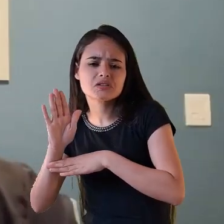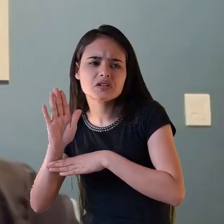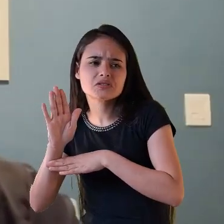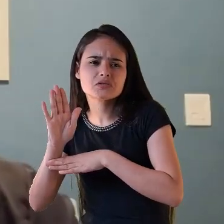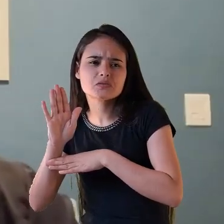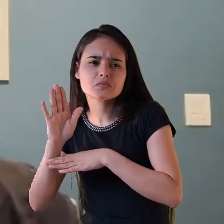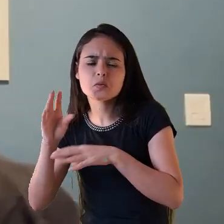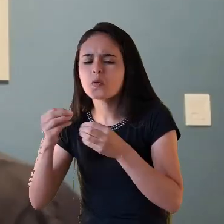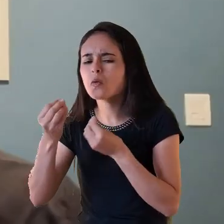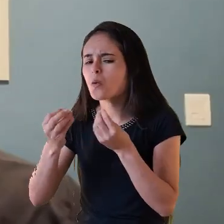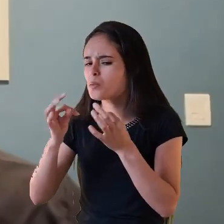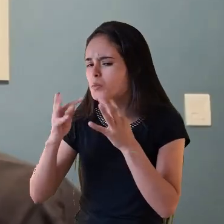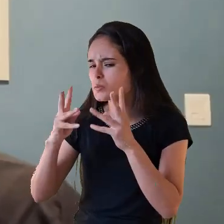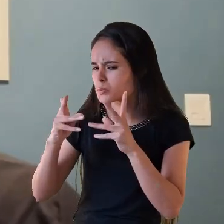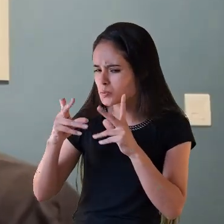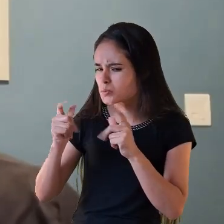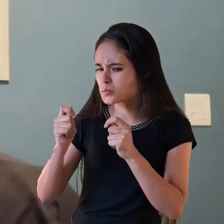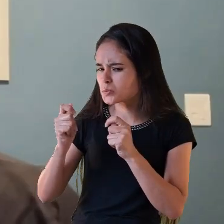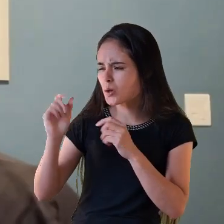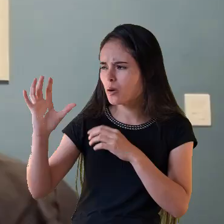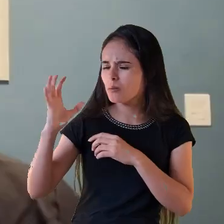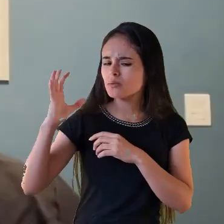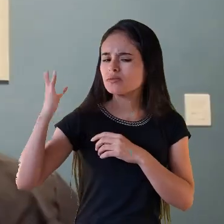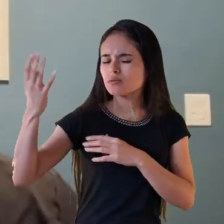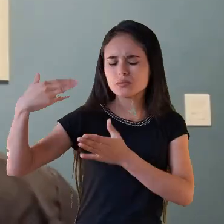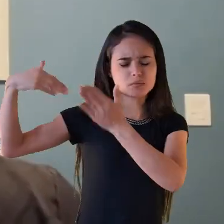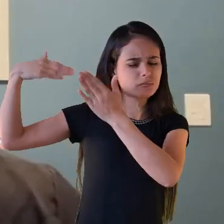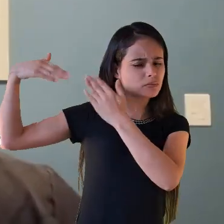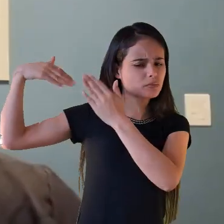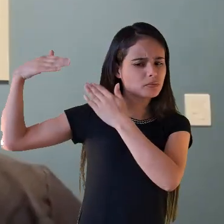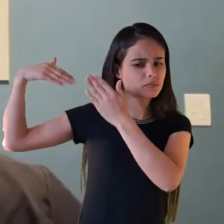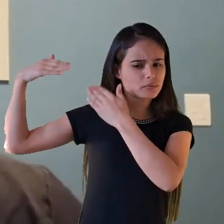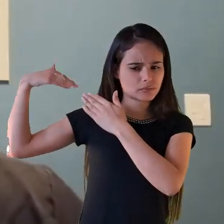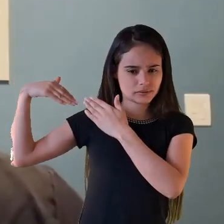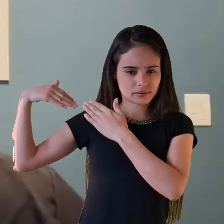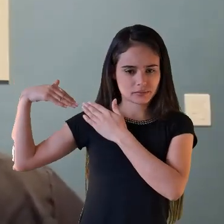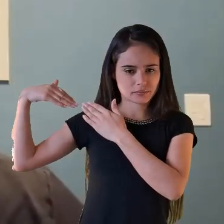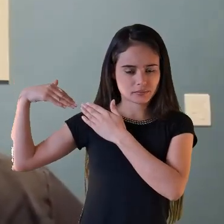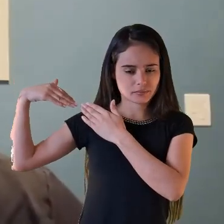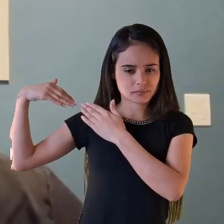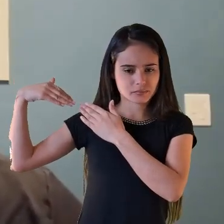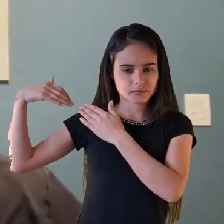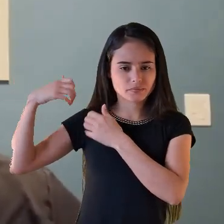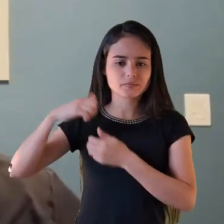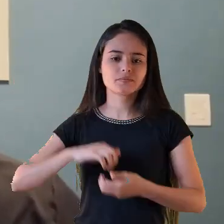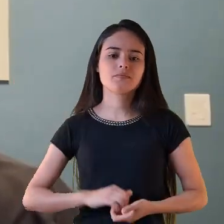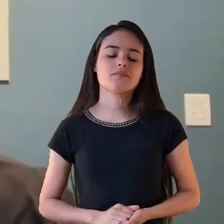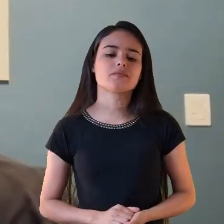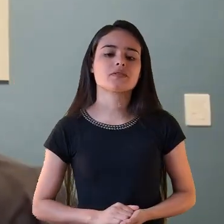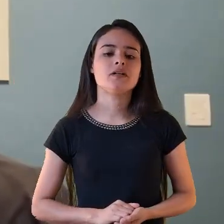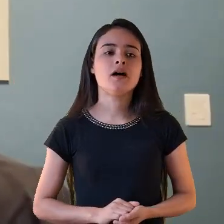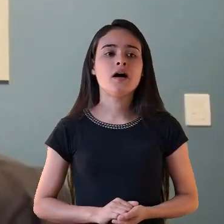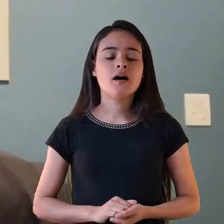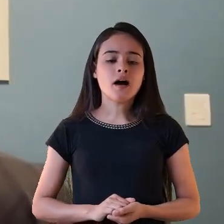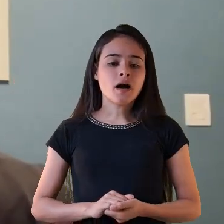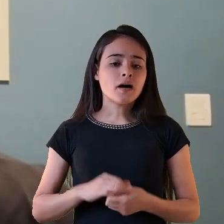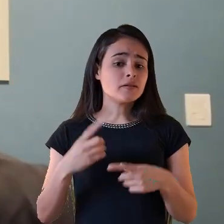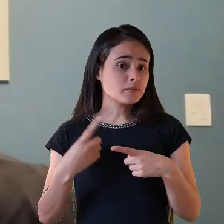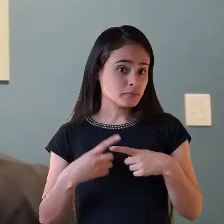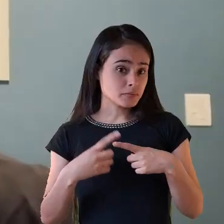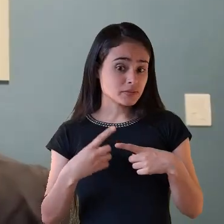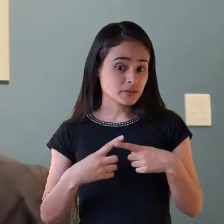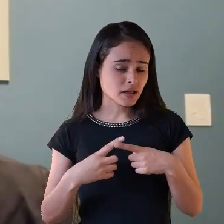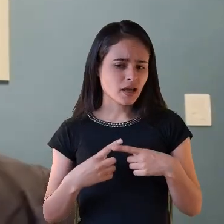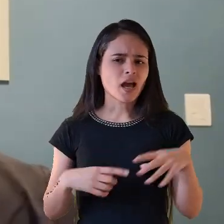população negra é mais da metade da população, mas ela não lidera nenhum dos postos de melhor remuneração, ou os postos políticos,